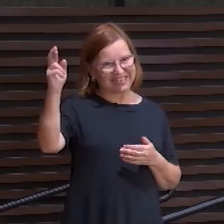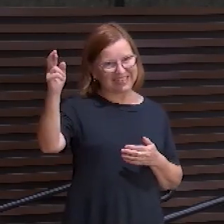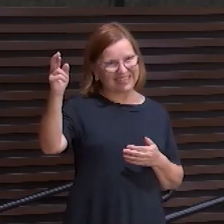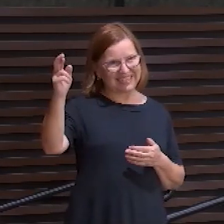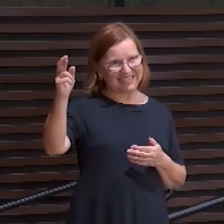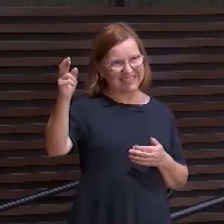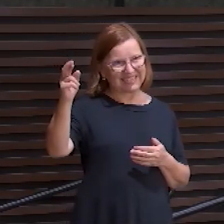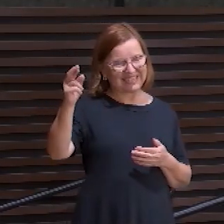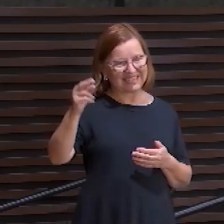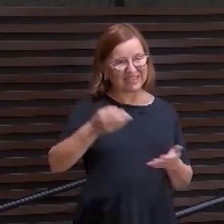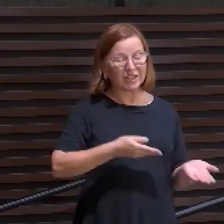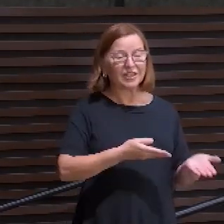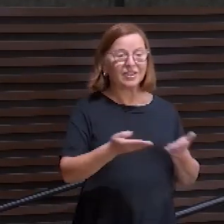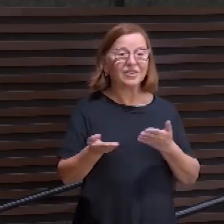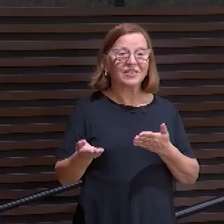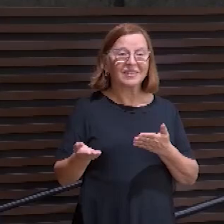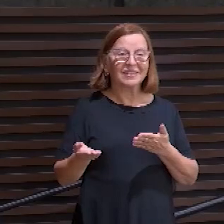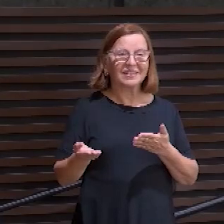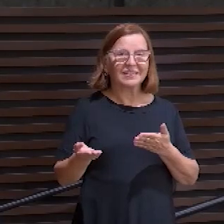Trouxe